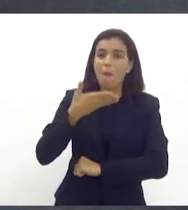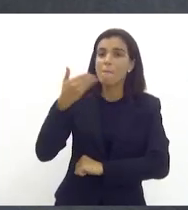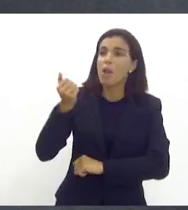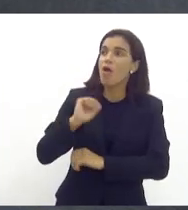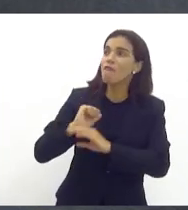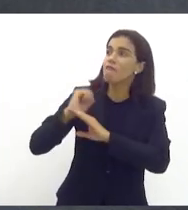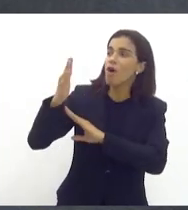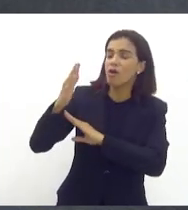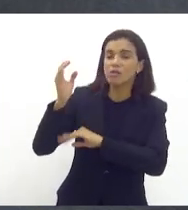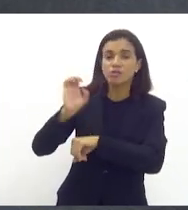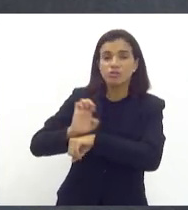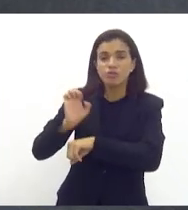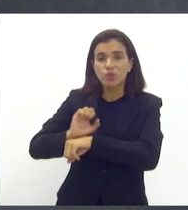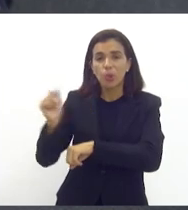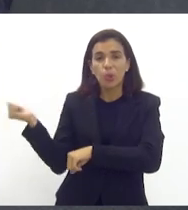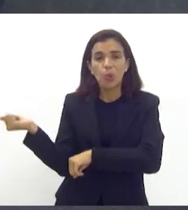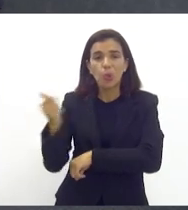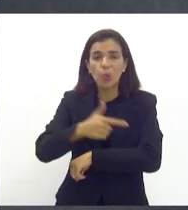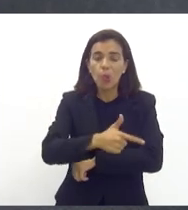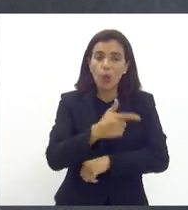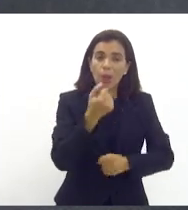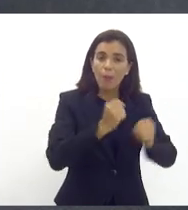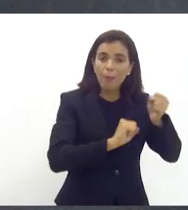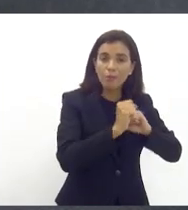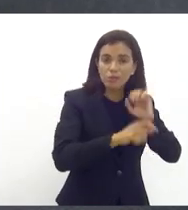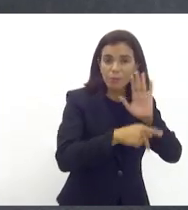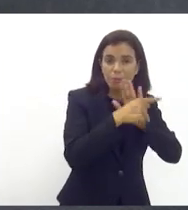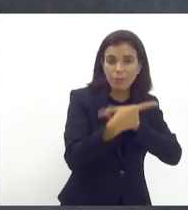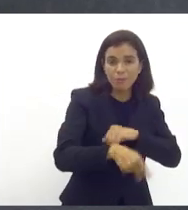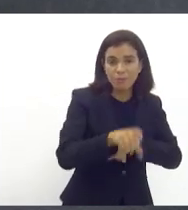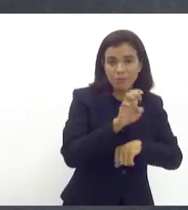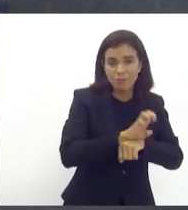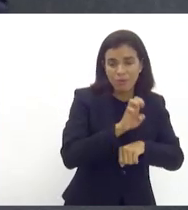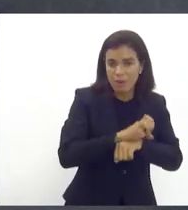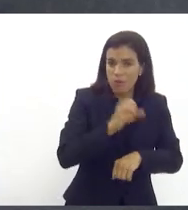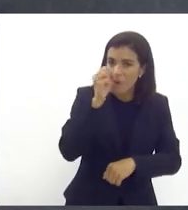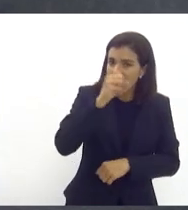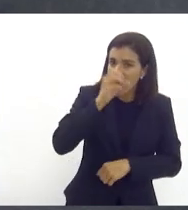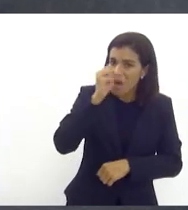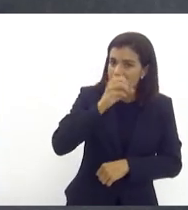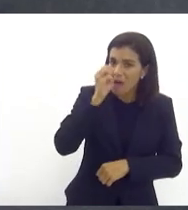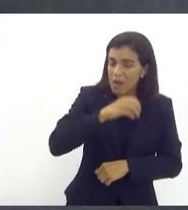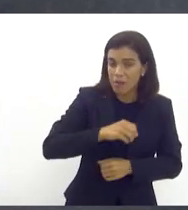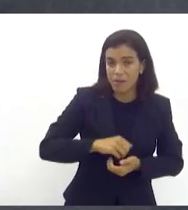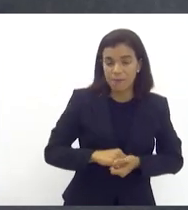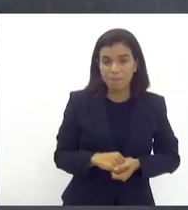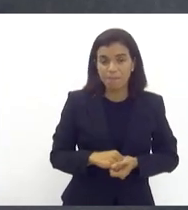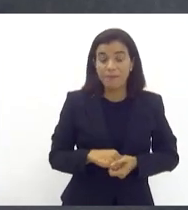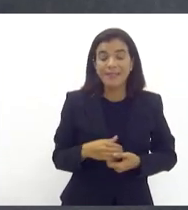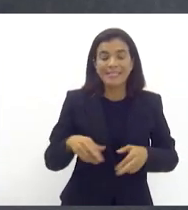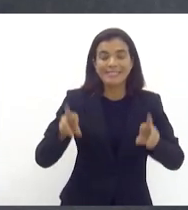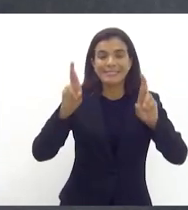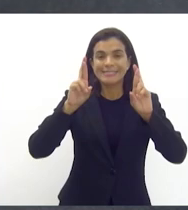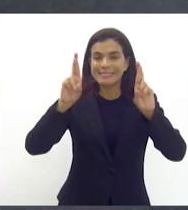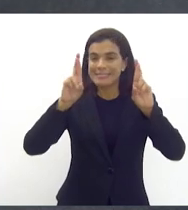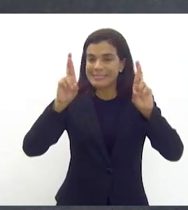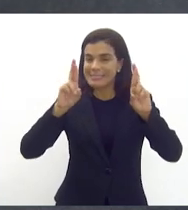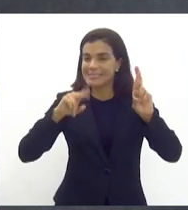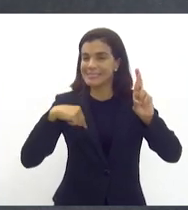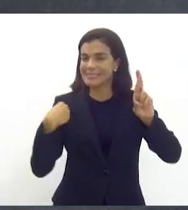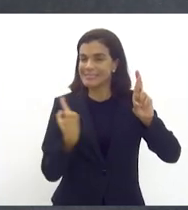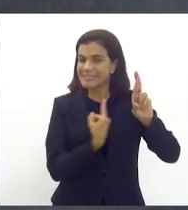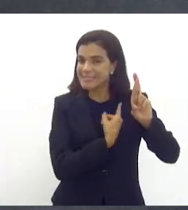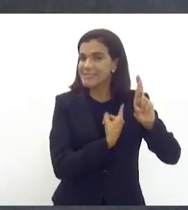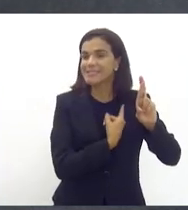outros estados que vim para que a produção nossa. Isso é um absurdo. Então, se Deus quiser, a gente